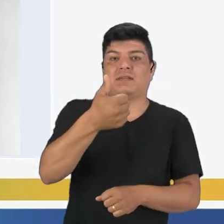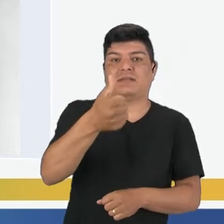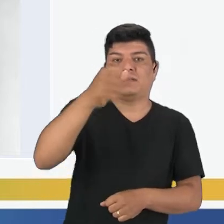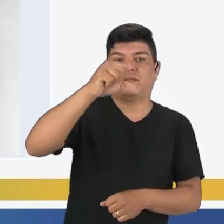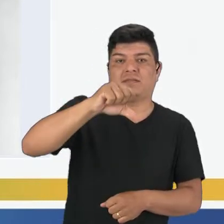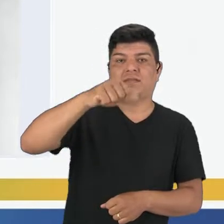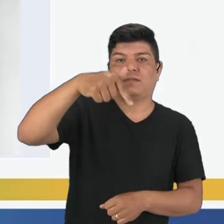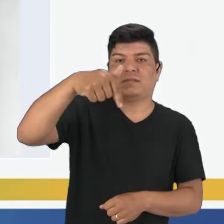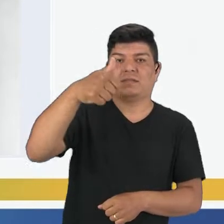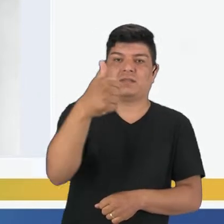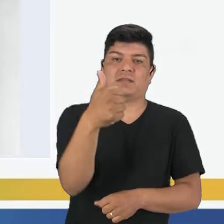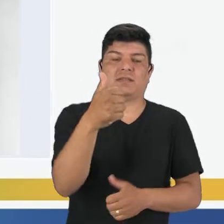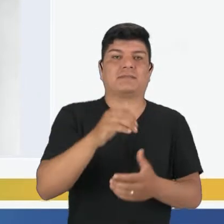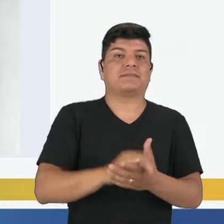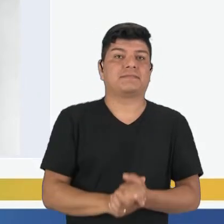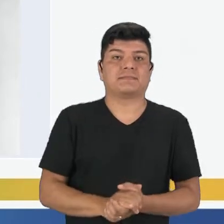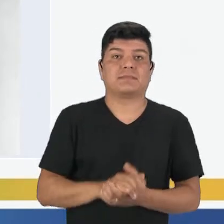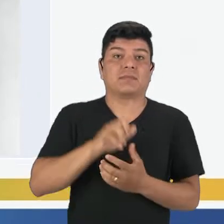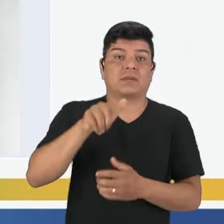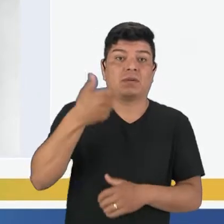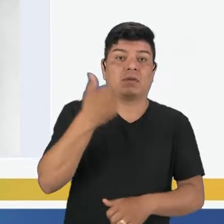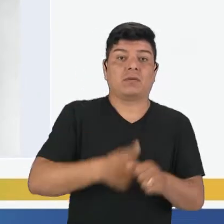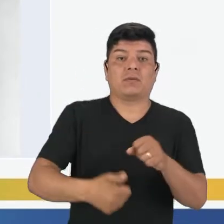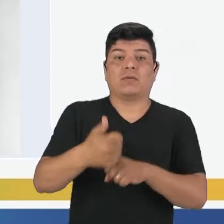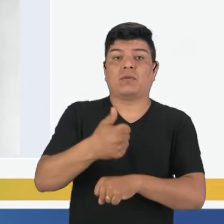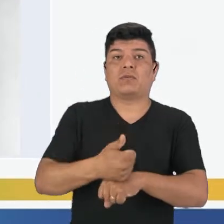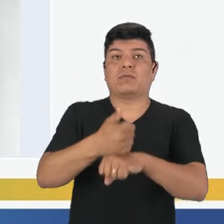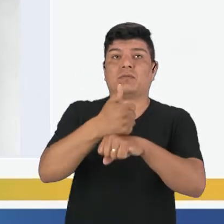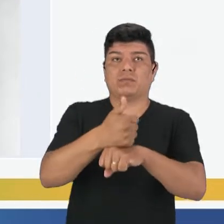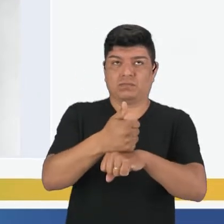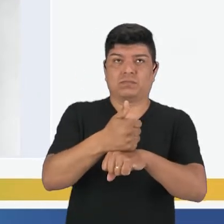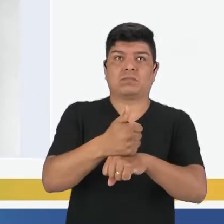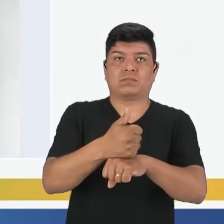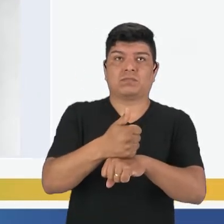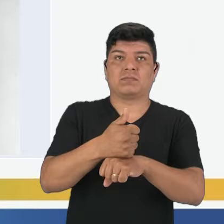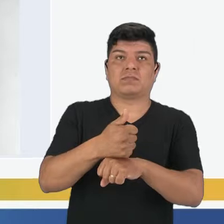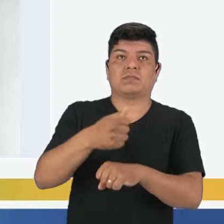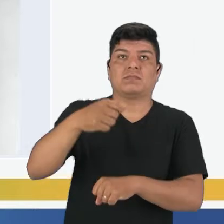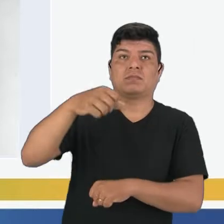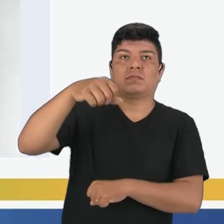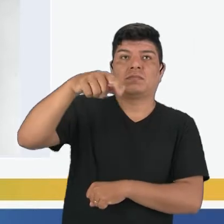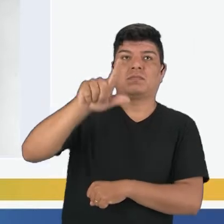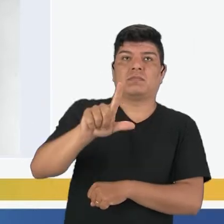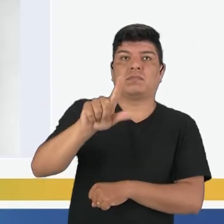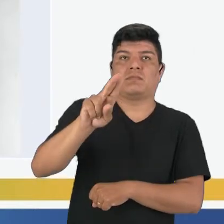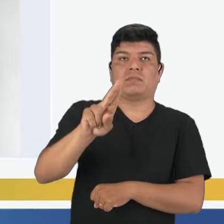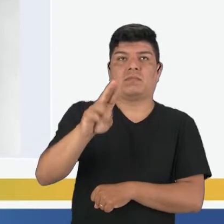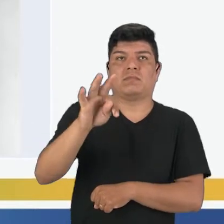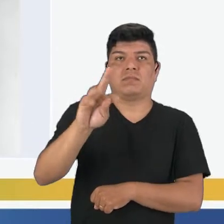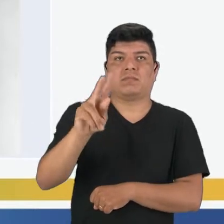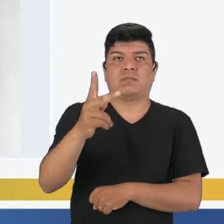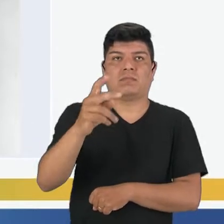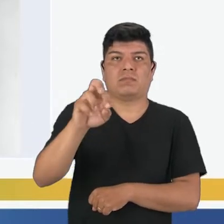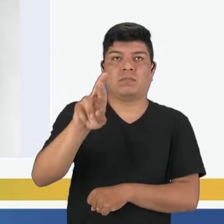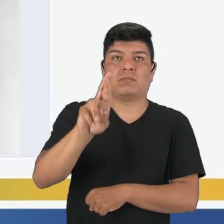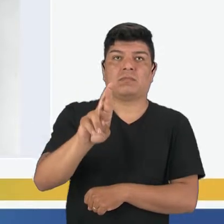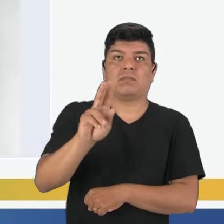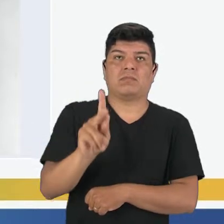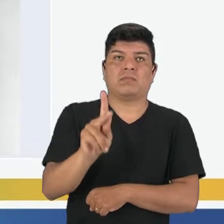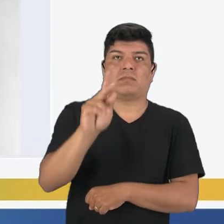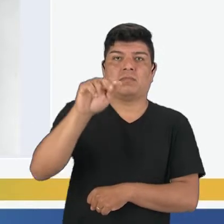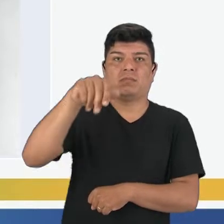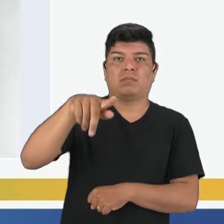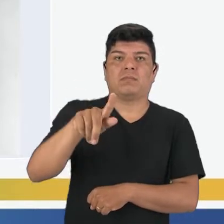1971, ok? Olha, um outro líder de Luther King, Martin Luther King, que era um pastor